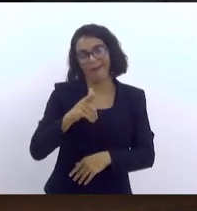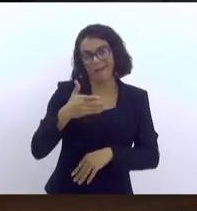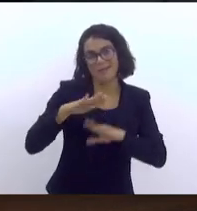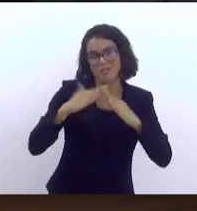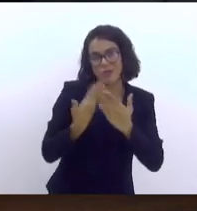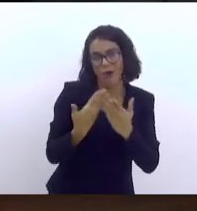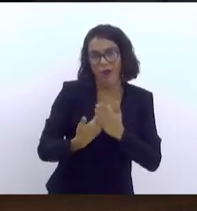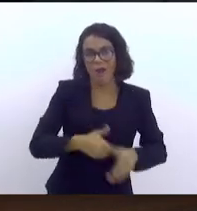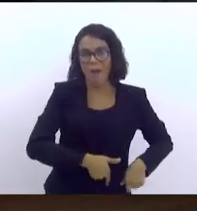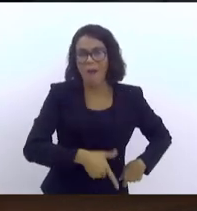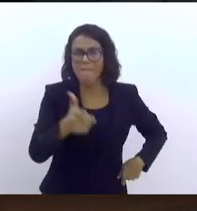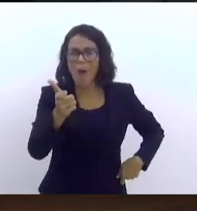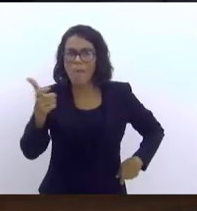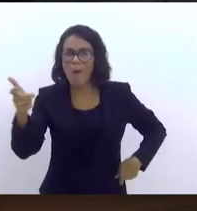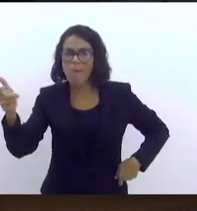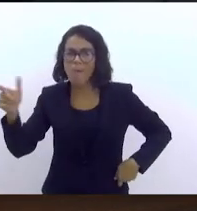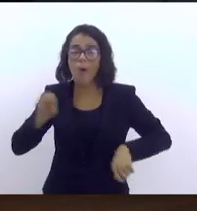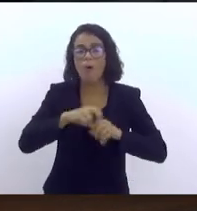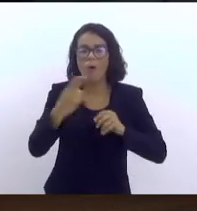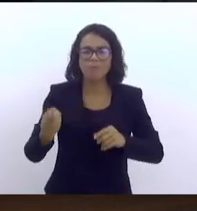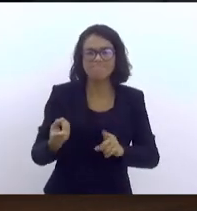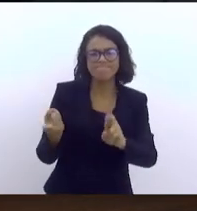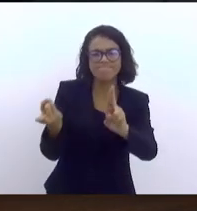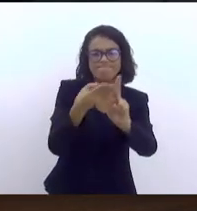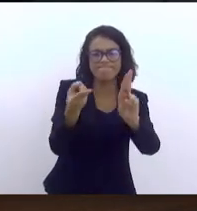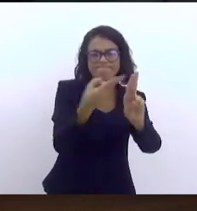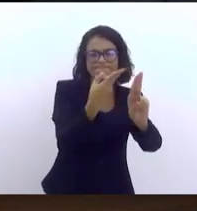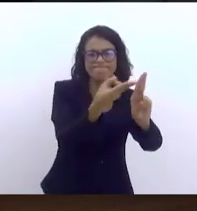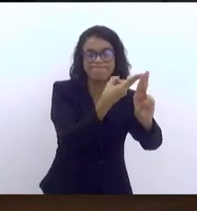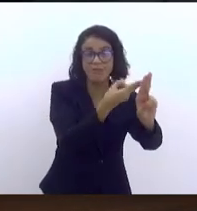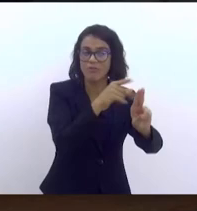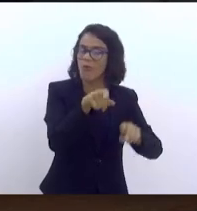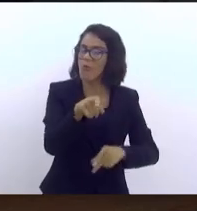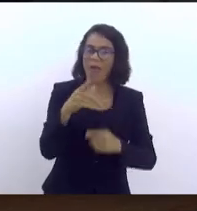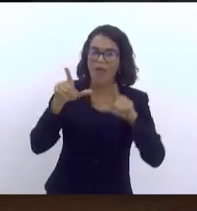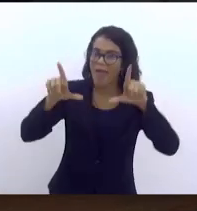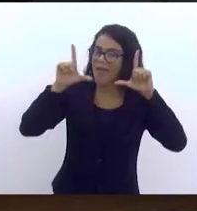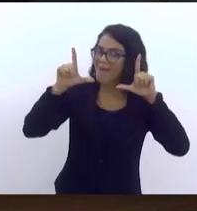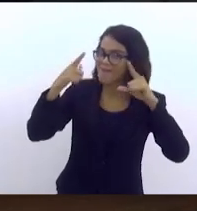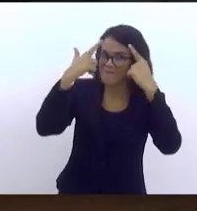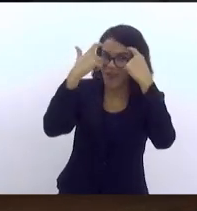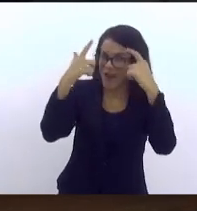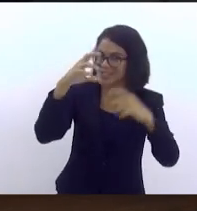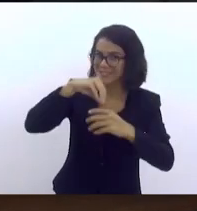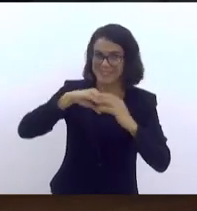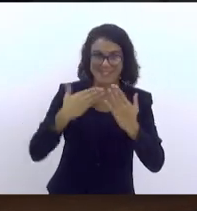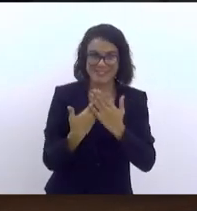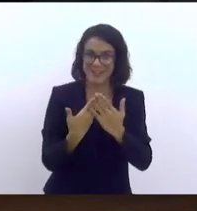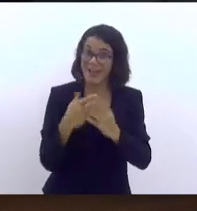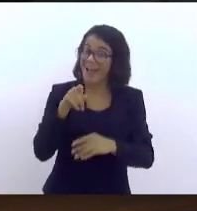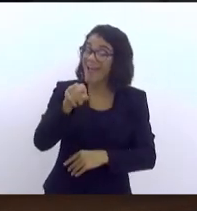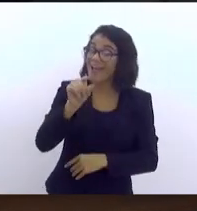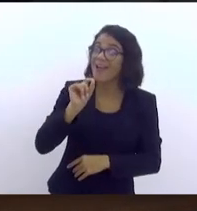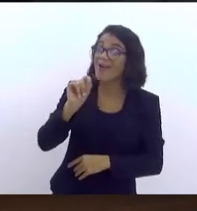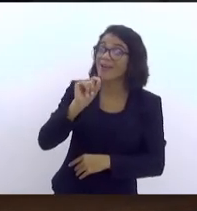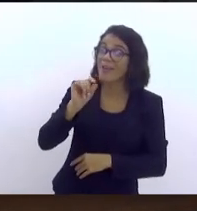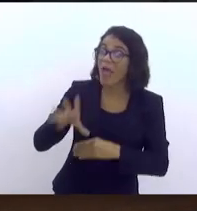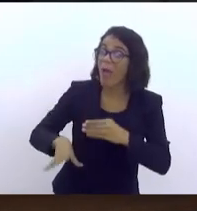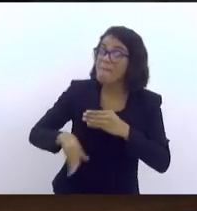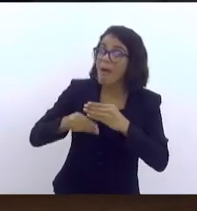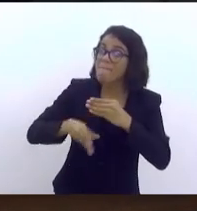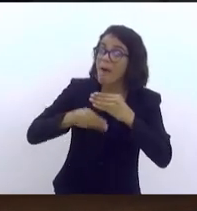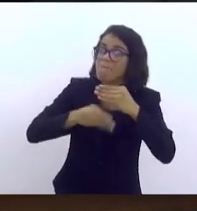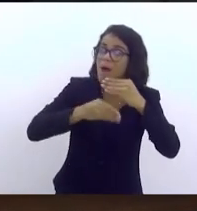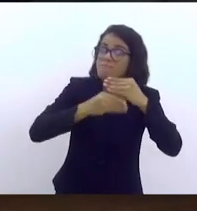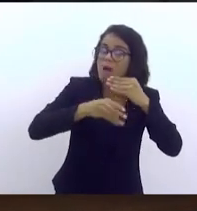a fim de ferir Outros alunos Aquilo não é o retrato de violência nas escolas aquilo retrato da combinação de